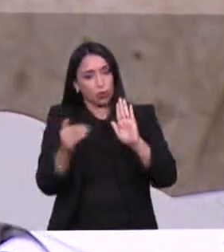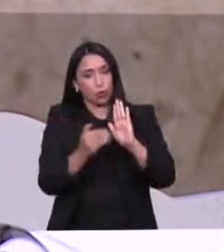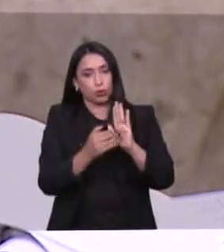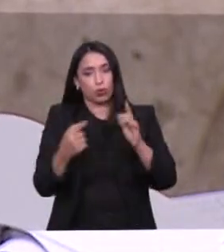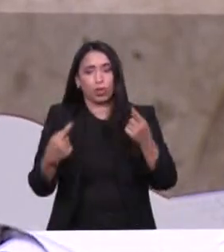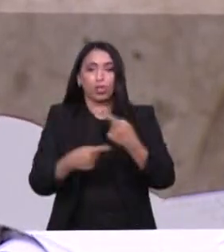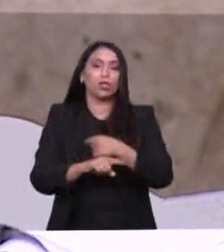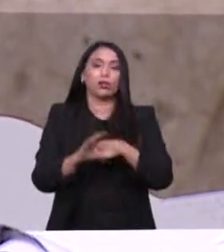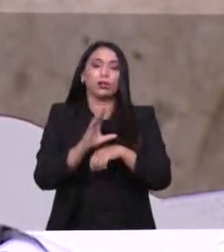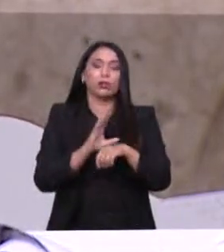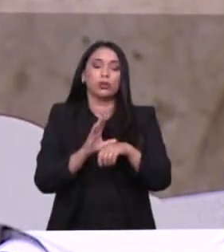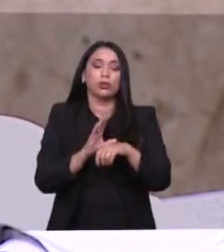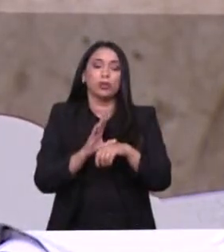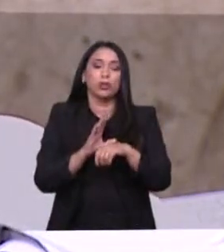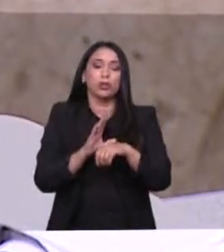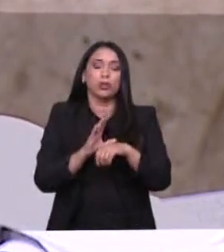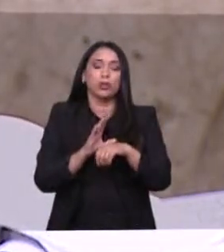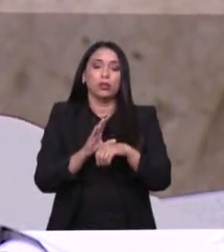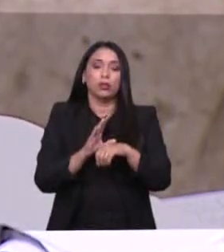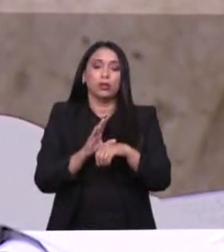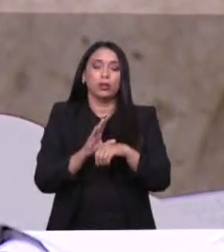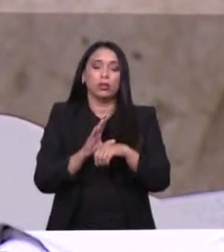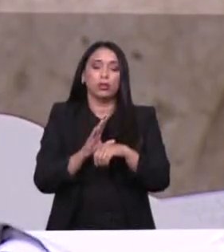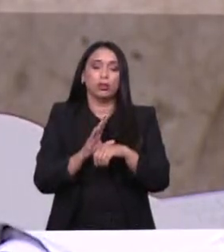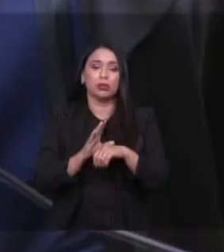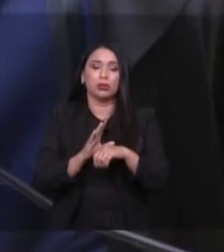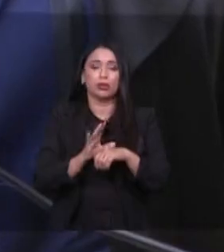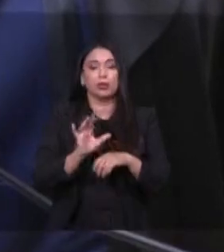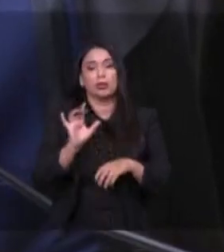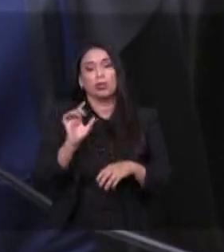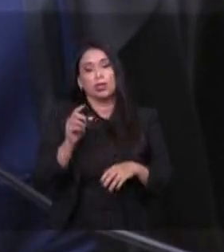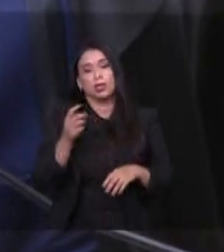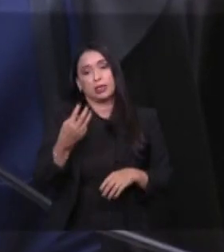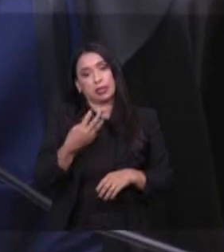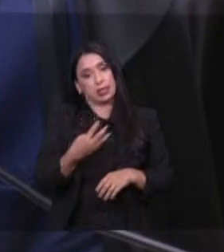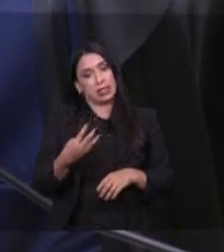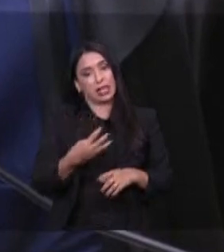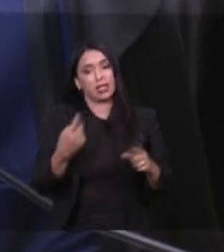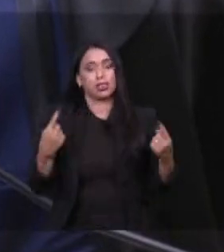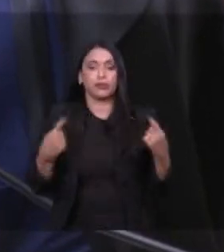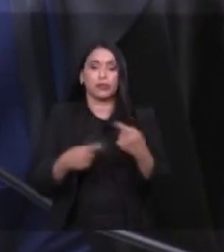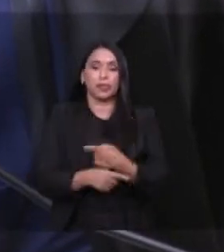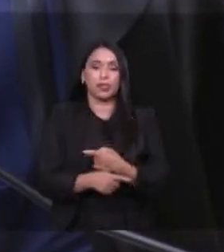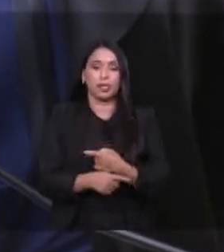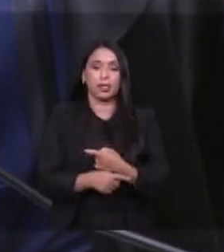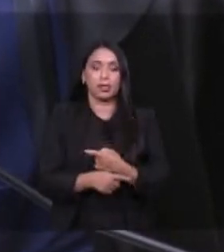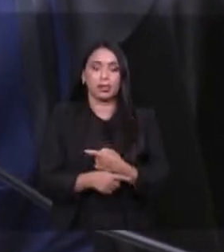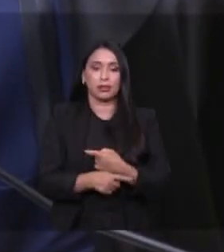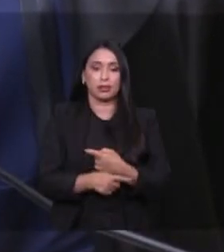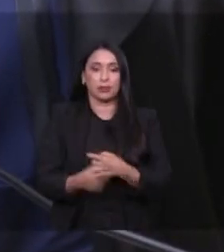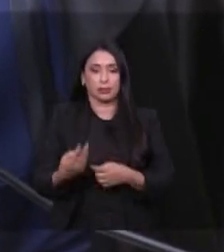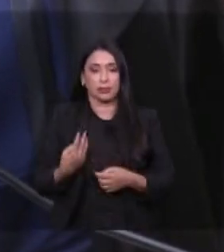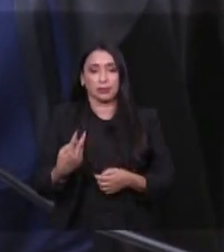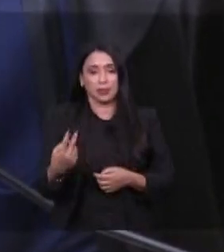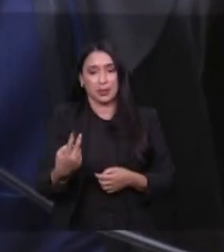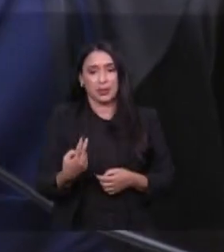o parágrafo. Aí vamos único... cair para apenas três divergências, no que, pelo menos no que diz respeito ao voto do ministro relator, com o